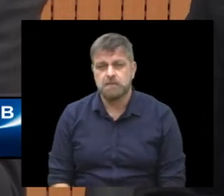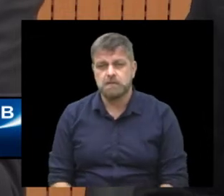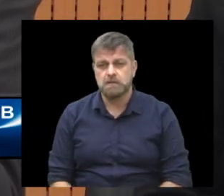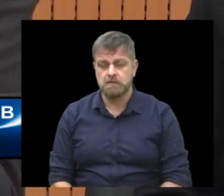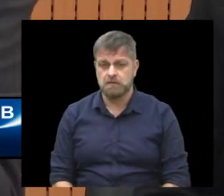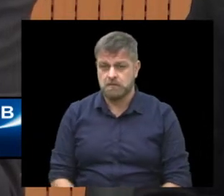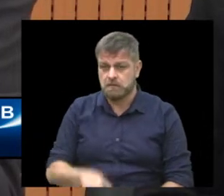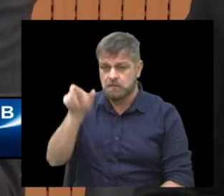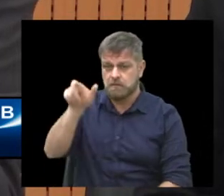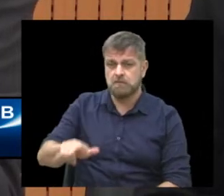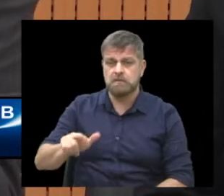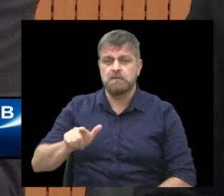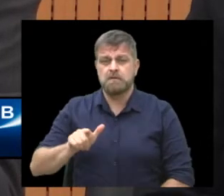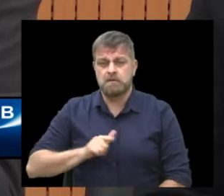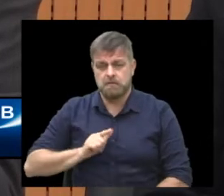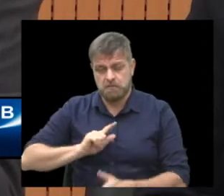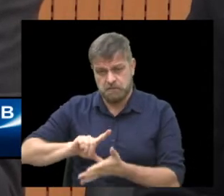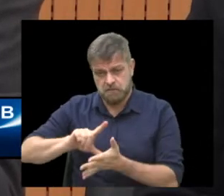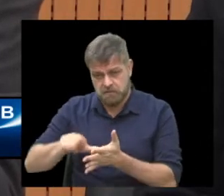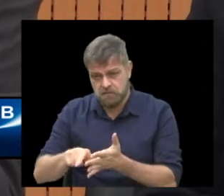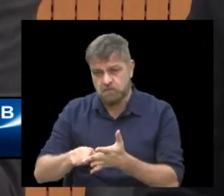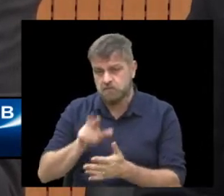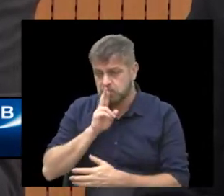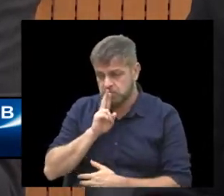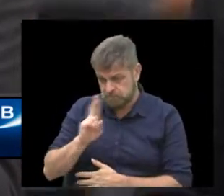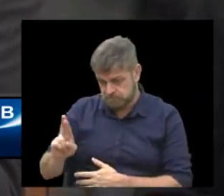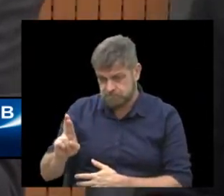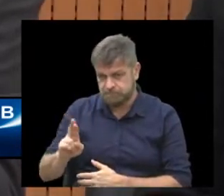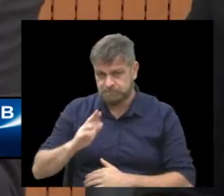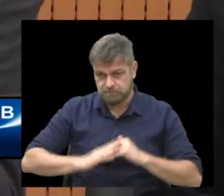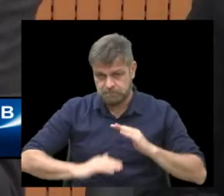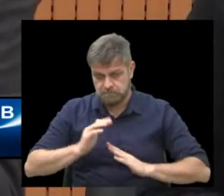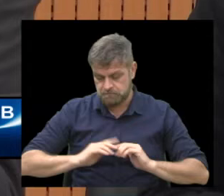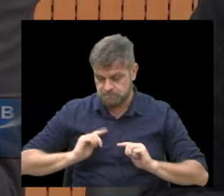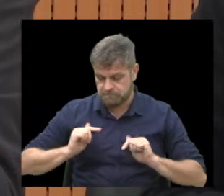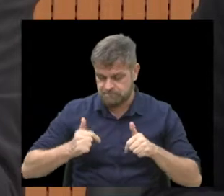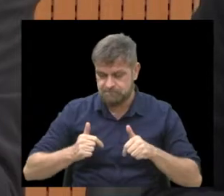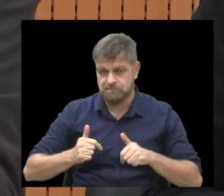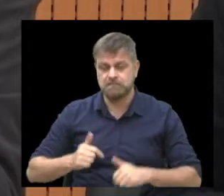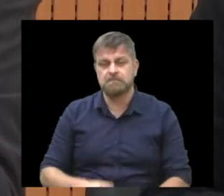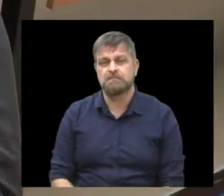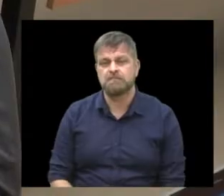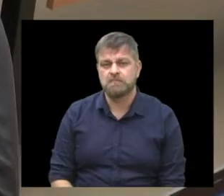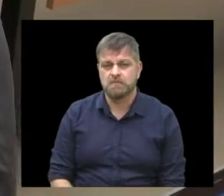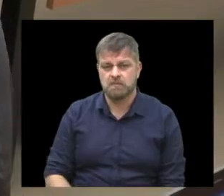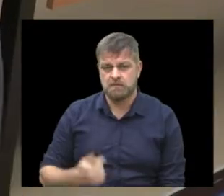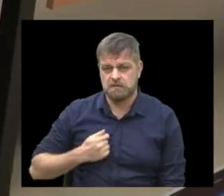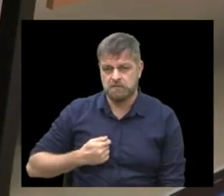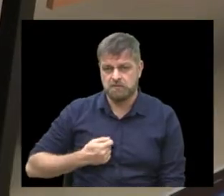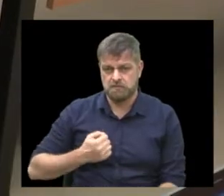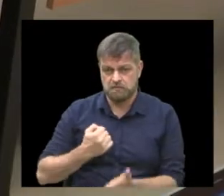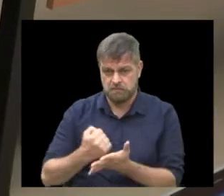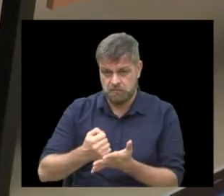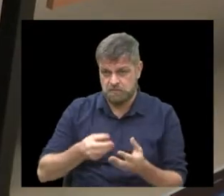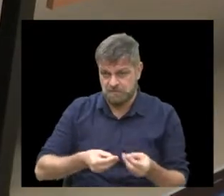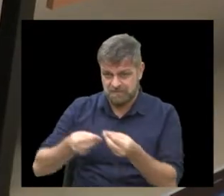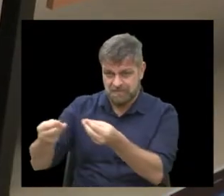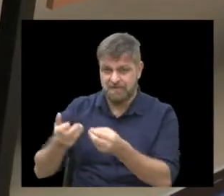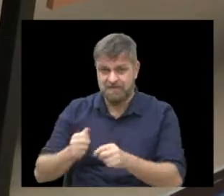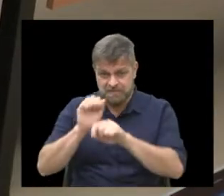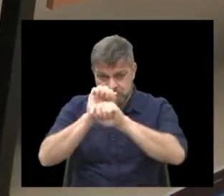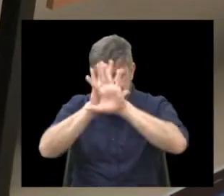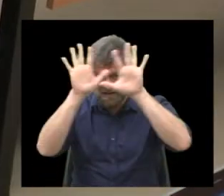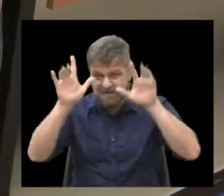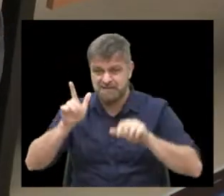e Vossa Excelência será cientificado do resultado do procedimento que nós estamos abrindo. Agradeço, presidente. Já protocolei a mão do senhor, mas só deixar claro, né, que são